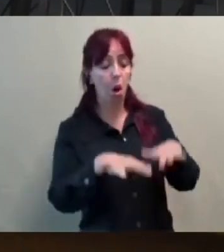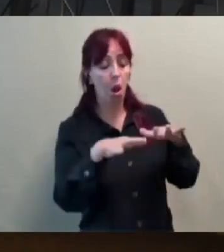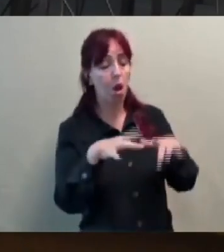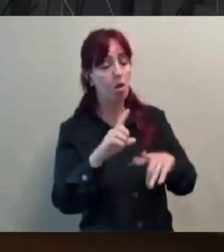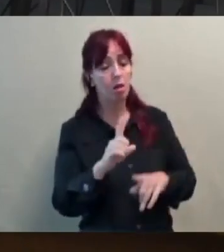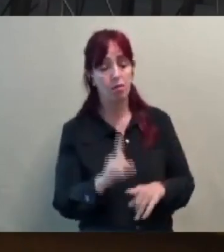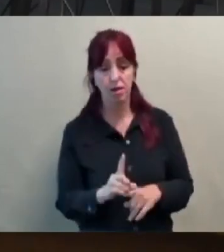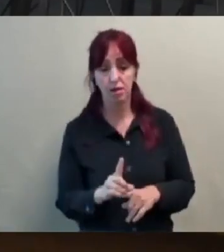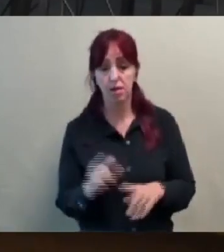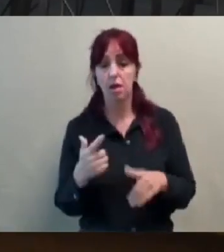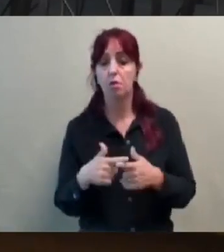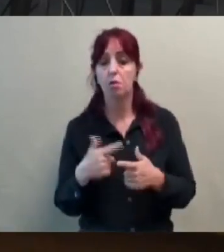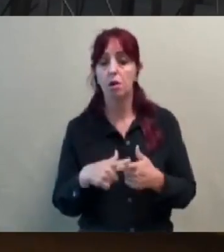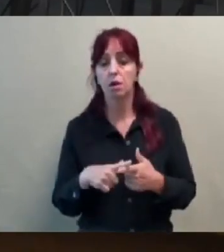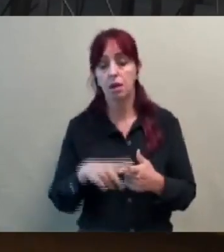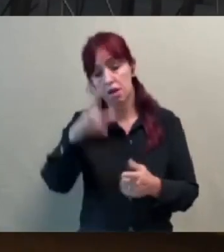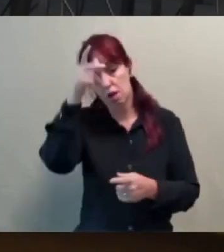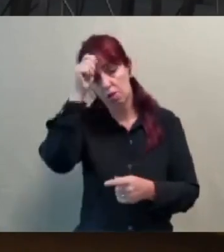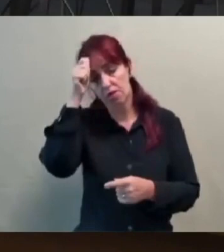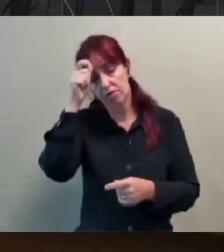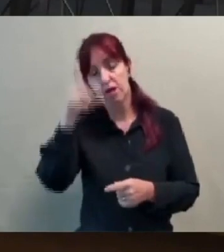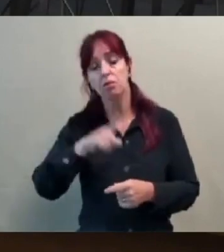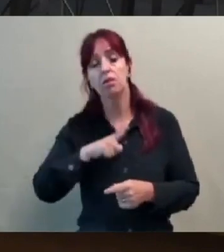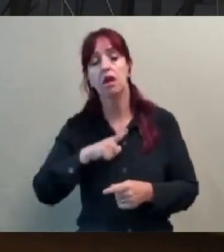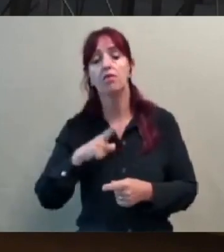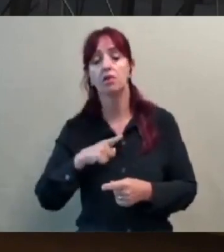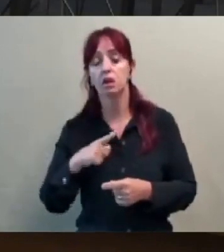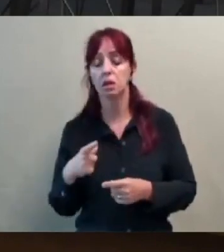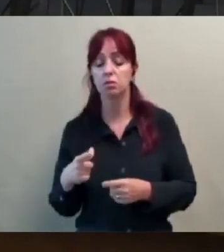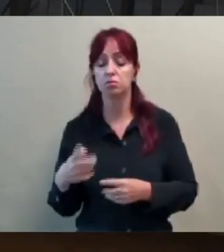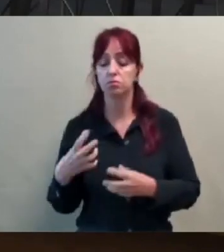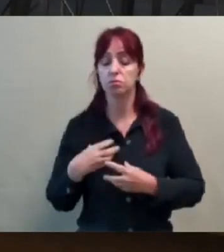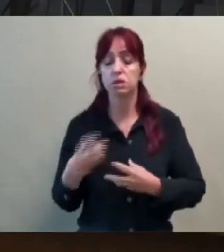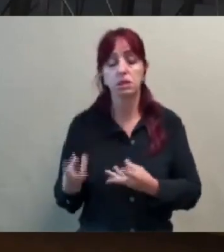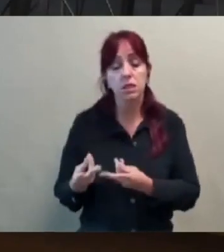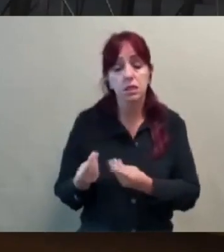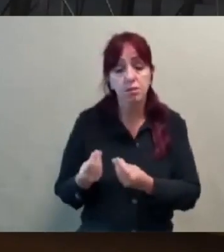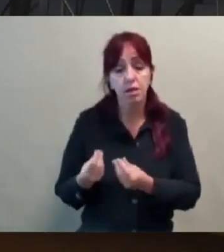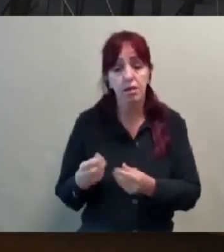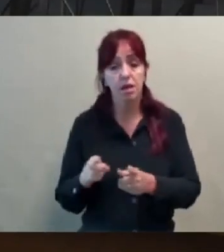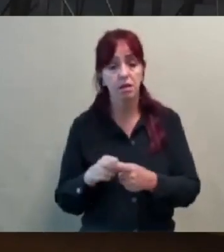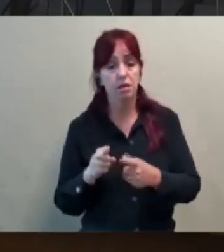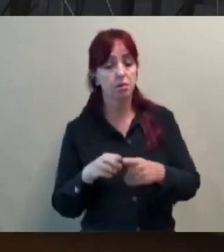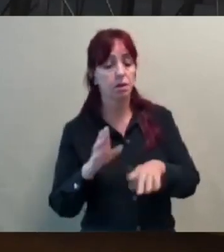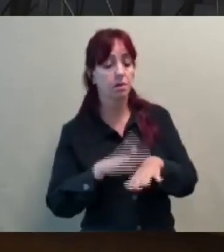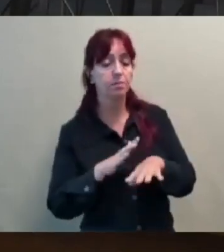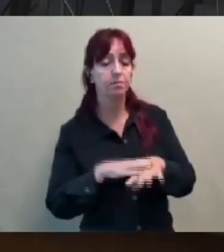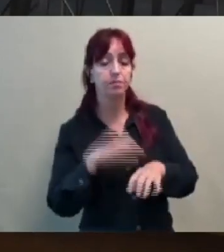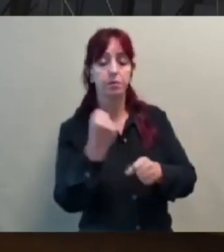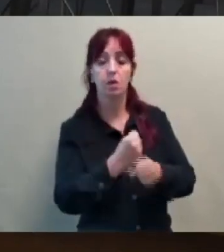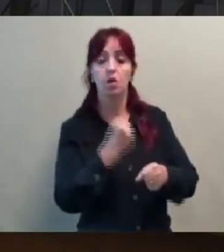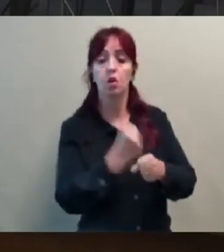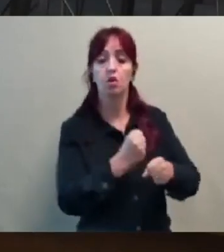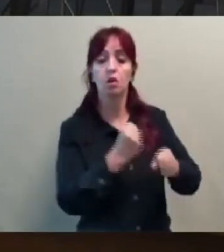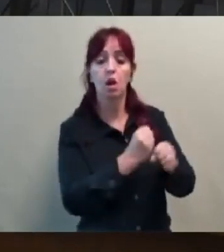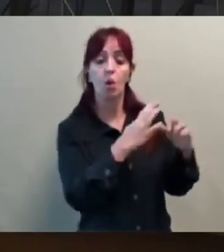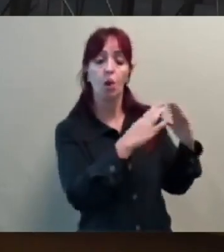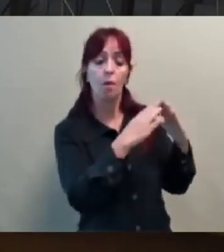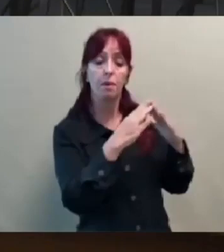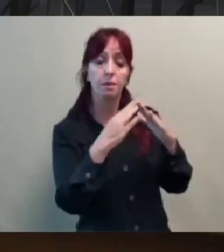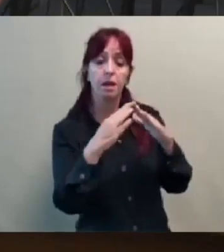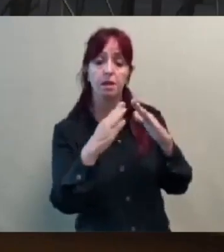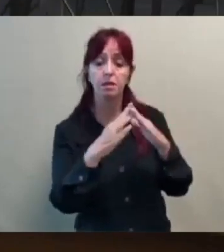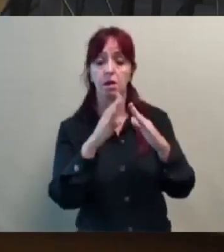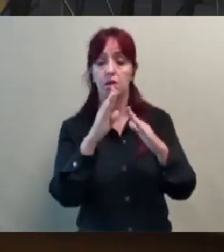essa sensibilidade, sem contar também o maior plano de construção de habitação que a cidade está recebendo